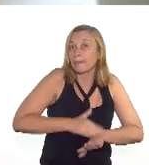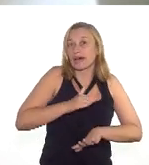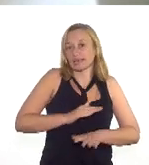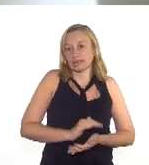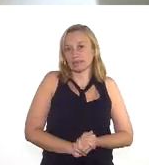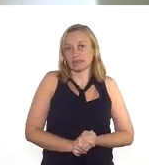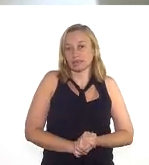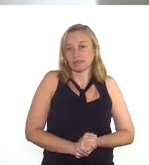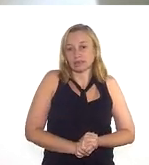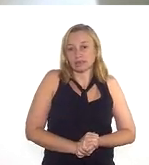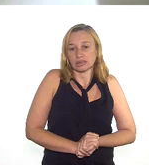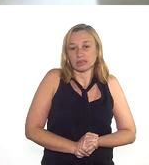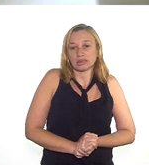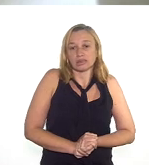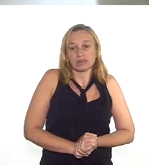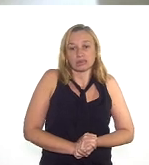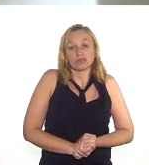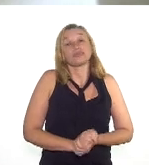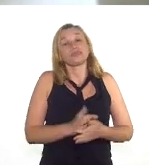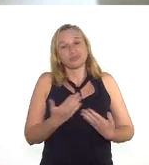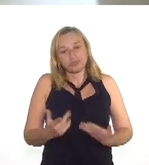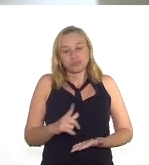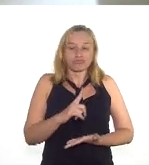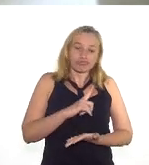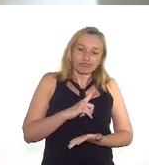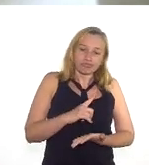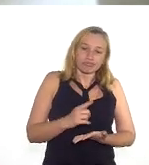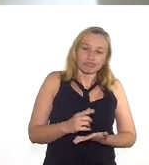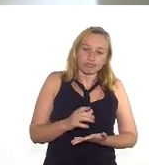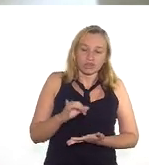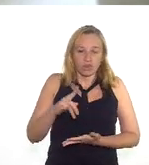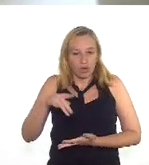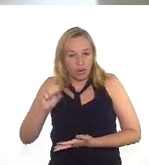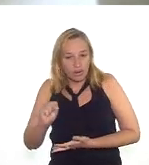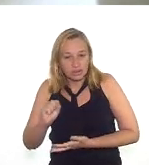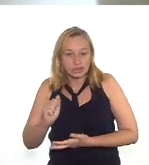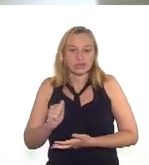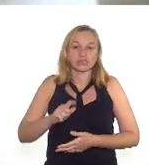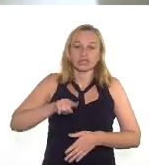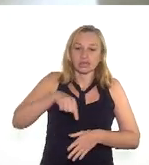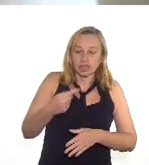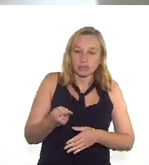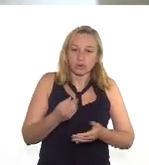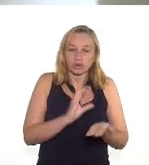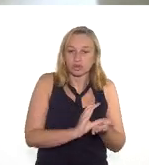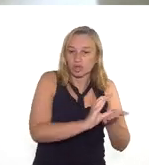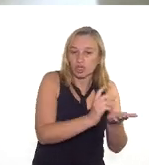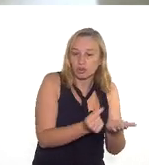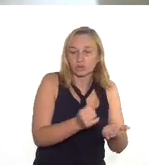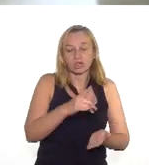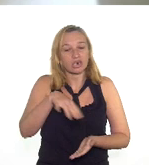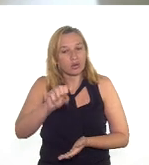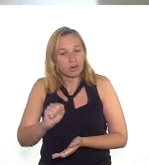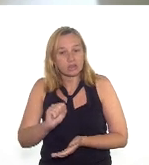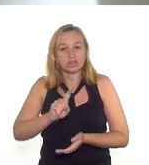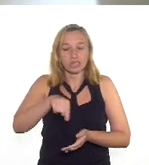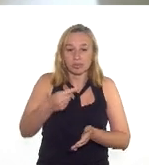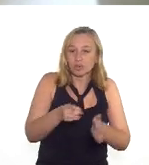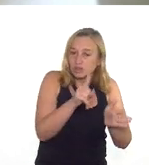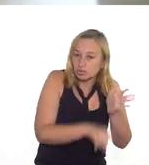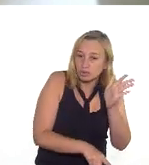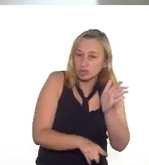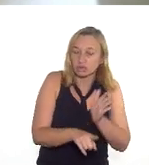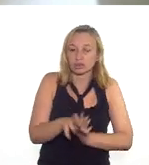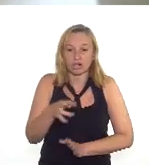e isso aí, e aí havia a glosa, depois um recurso à glosa, depois uma redução da